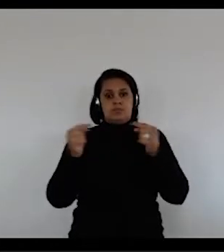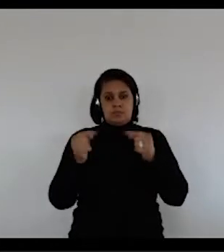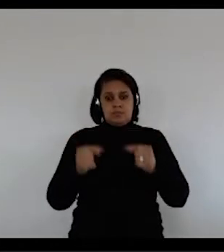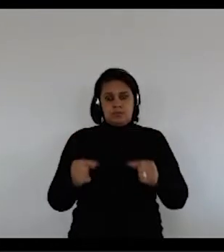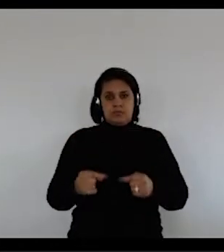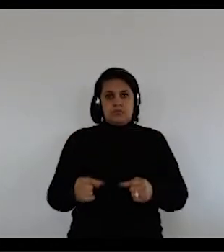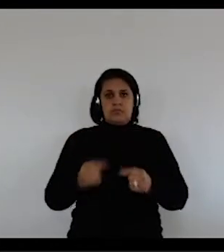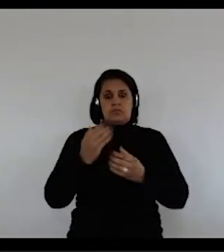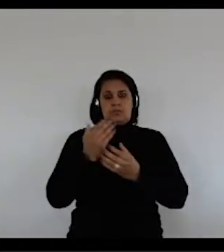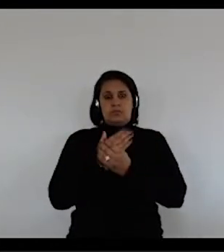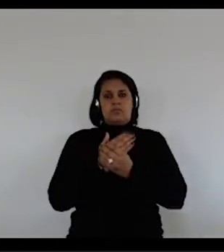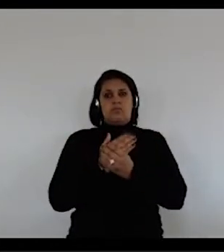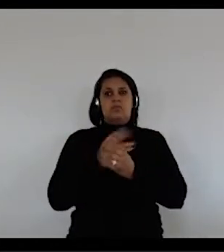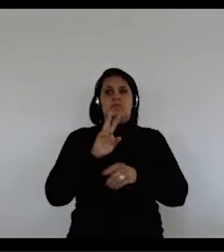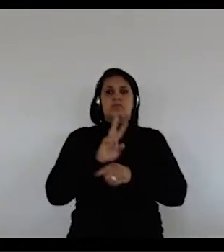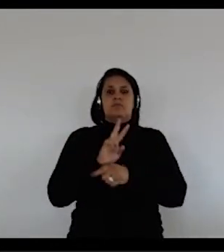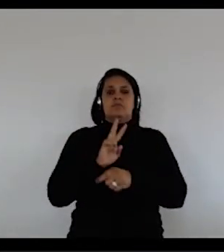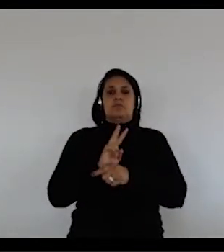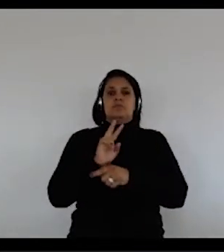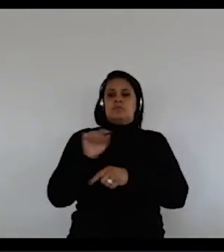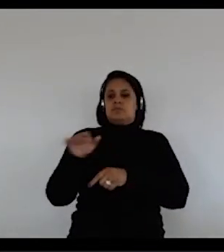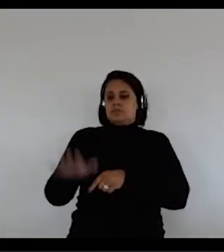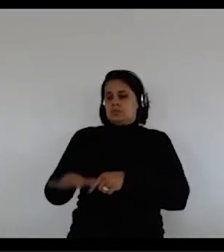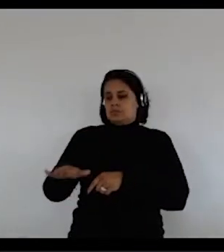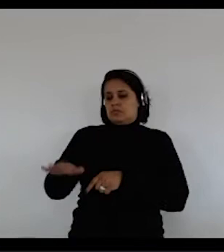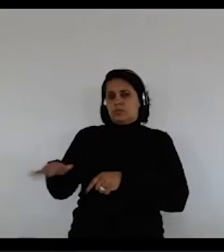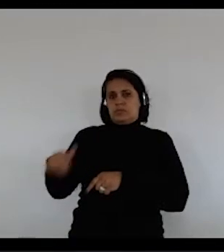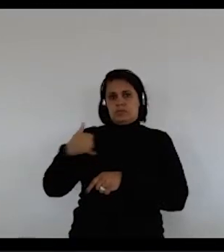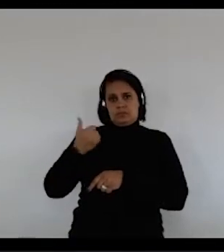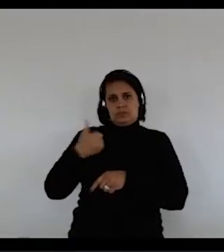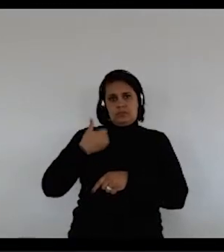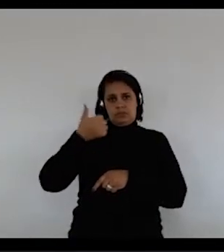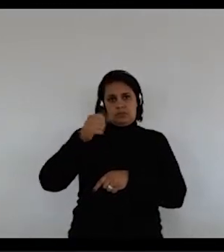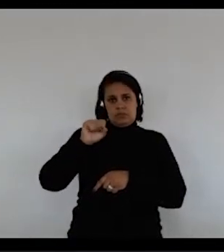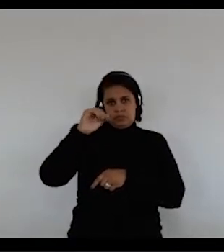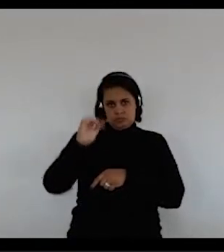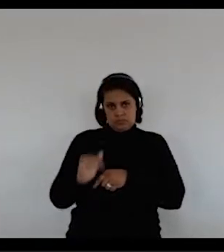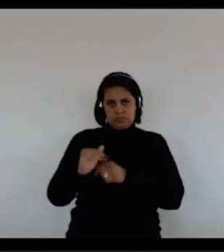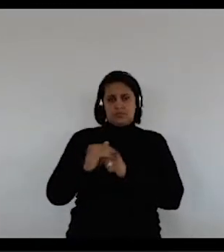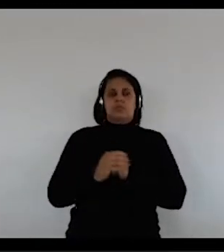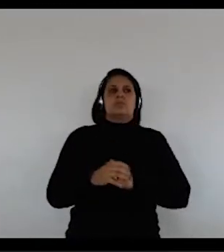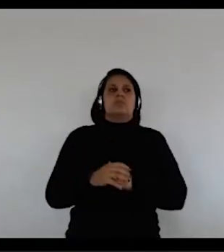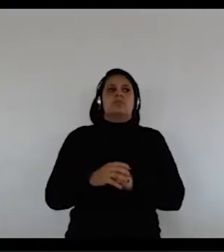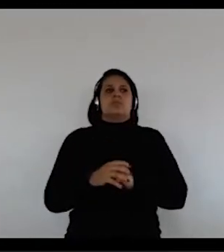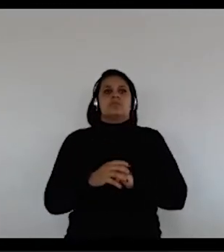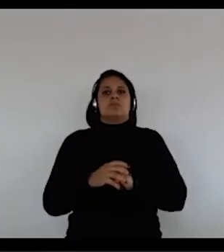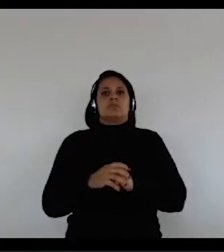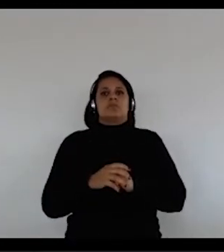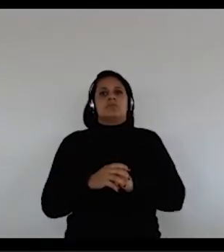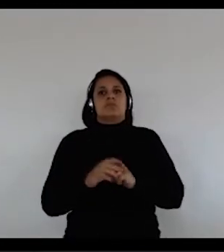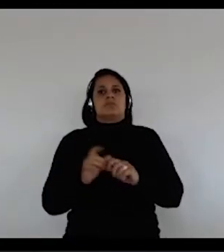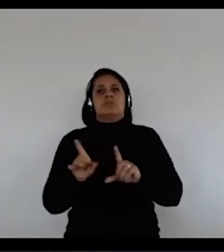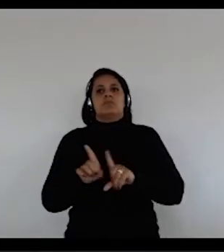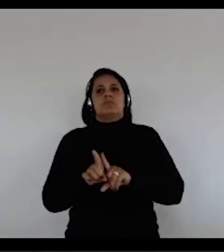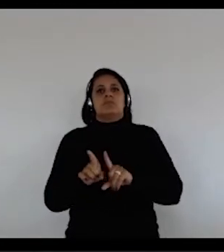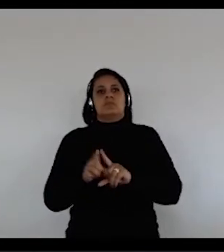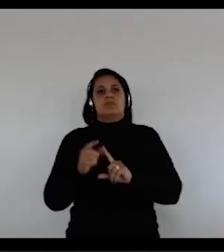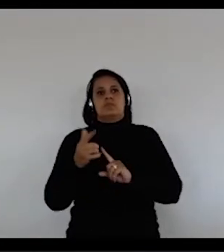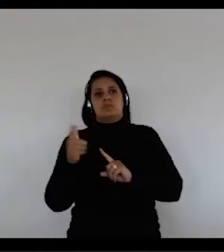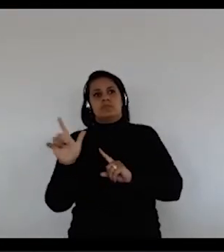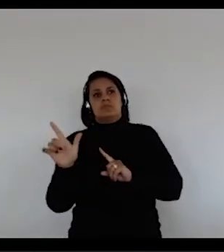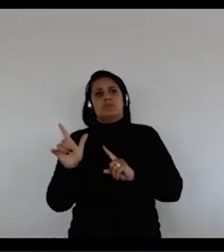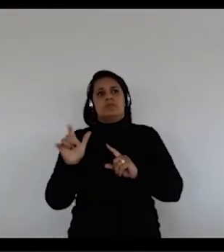menor, da pessoa menor de idade, e aquelas outras atividades